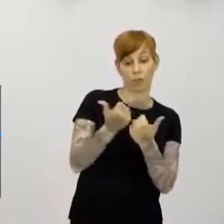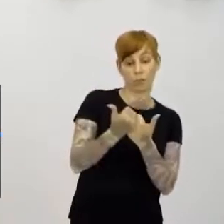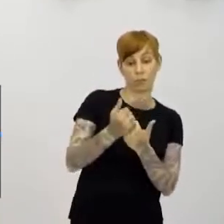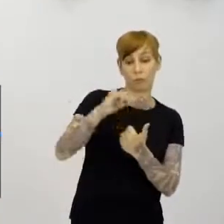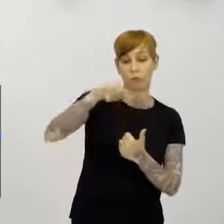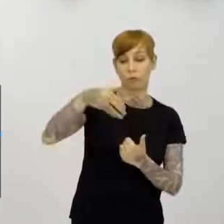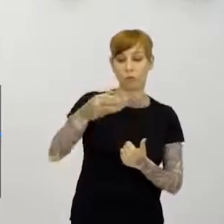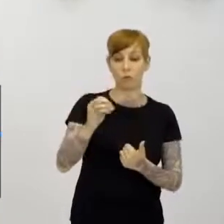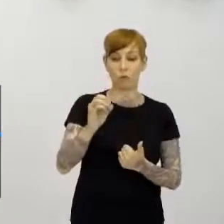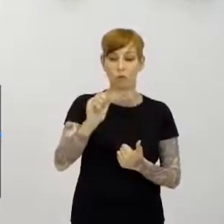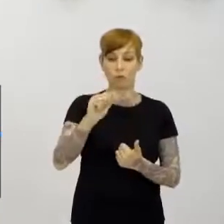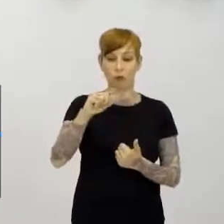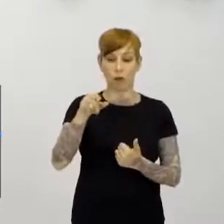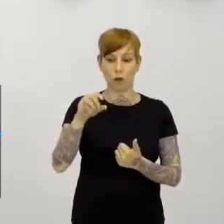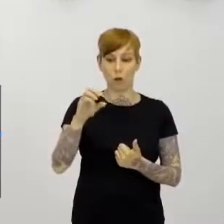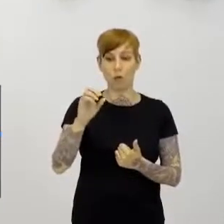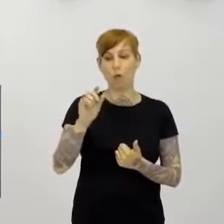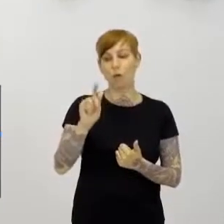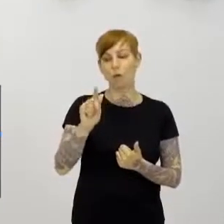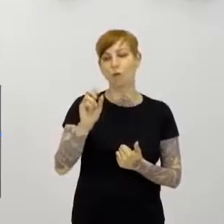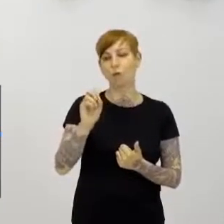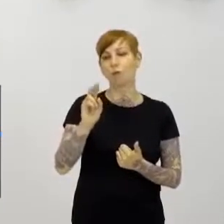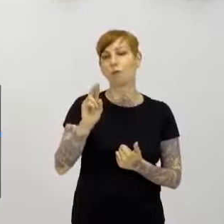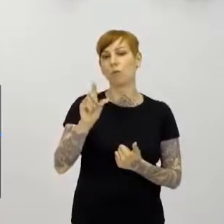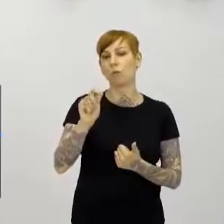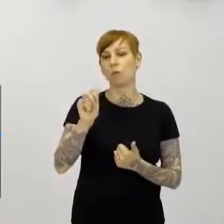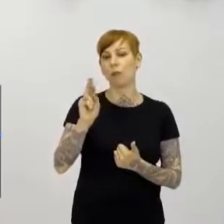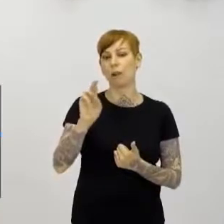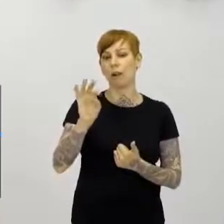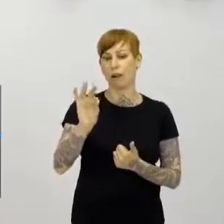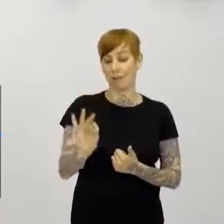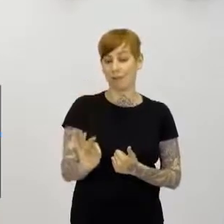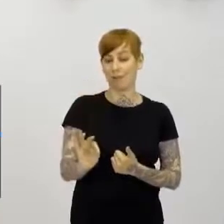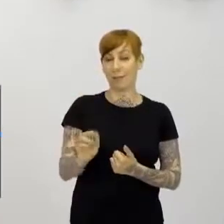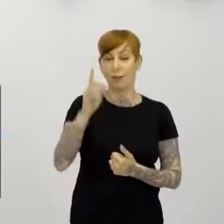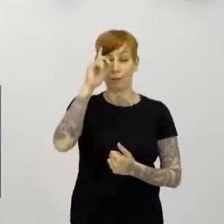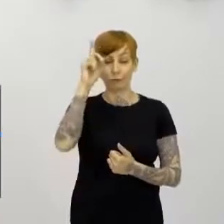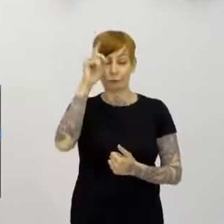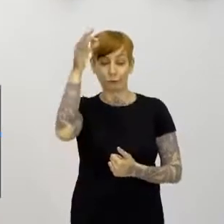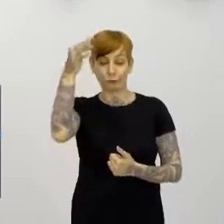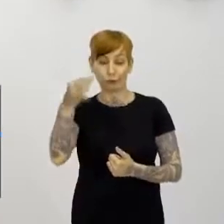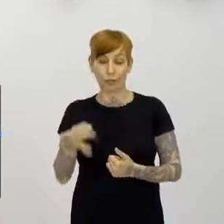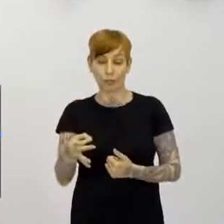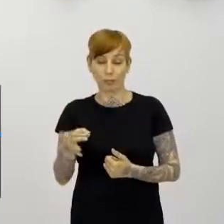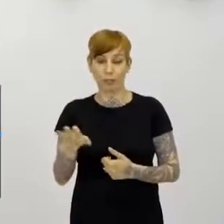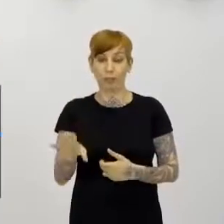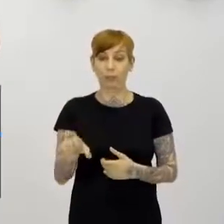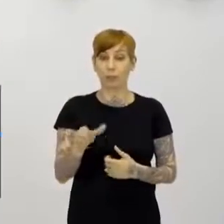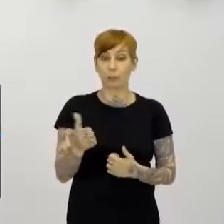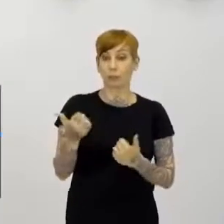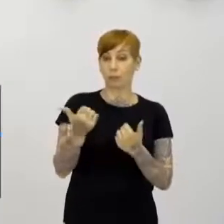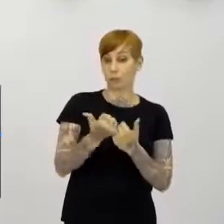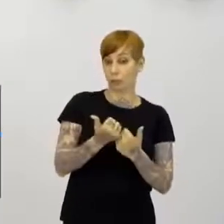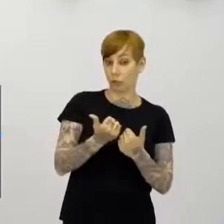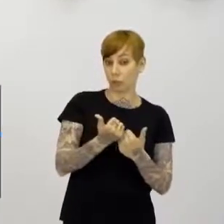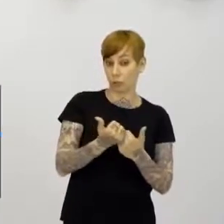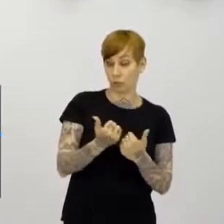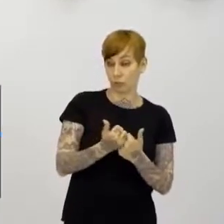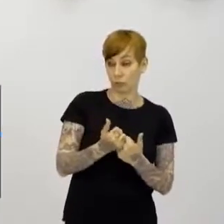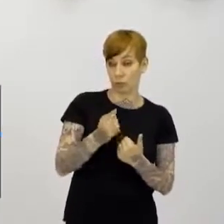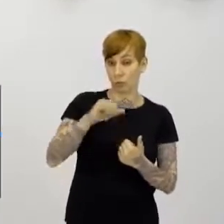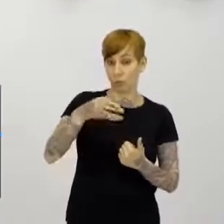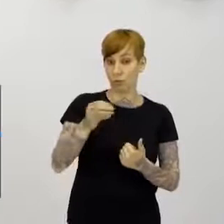Goulart. Só que assim, na data de tomar posse, né, do governo, o João Goulart estava na